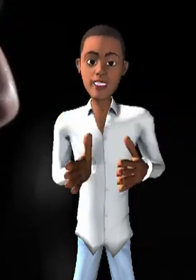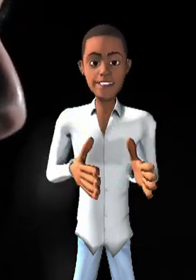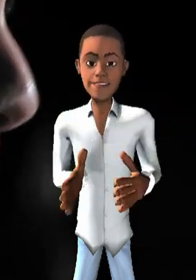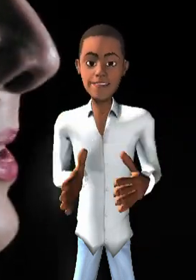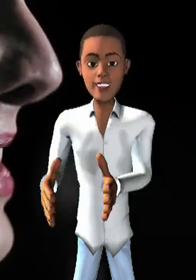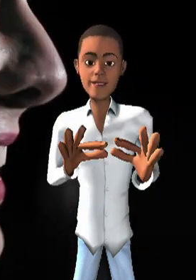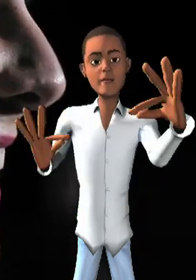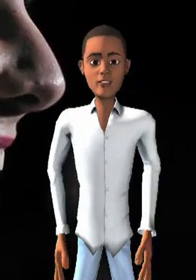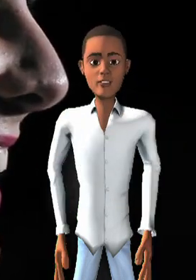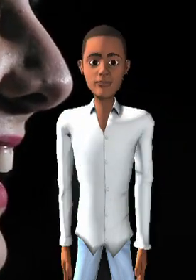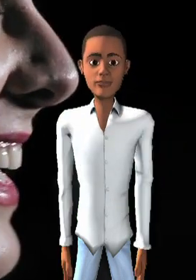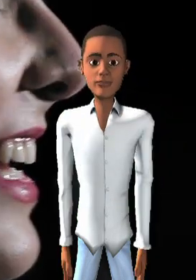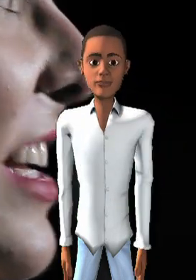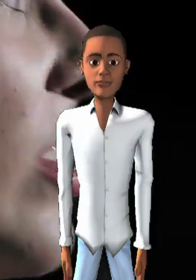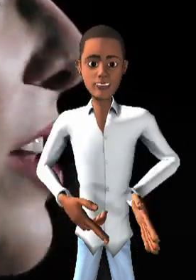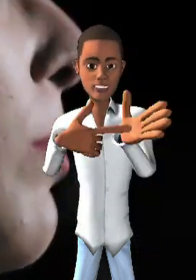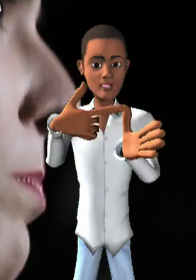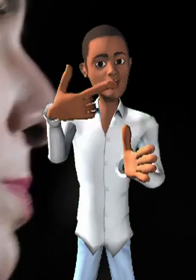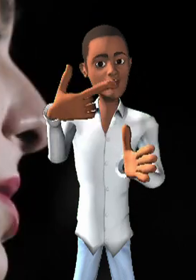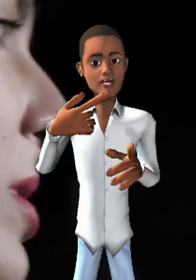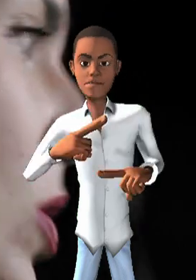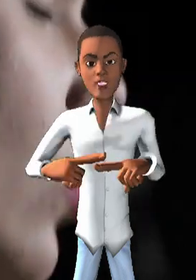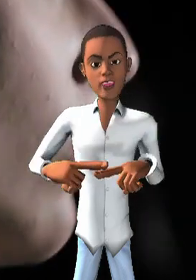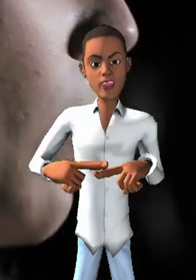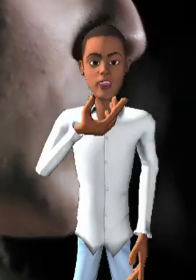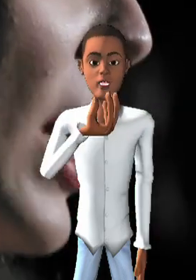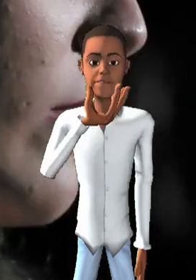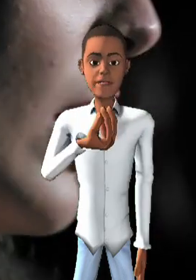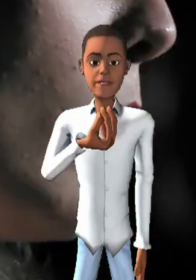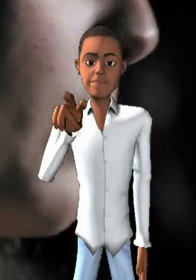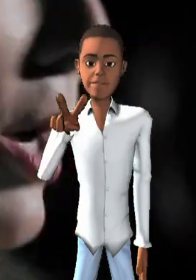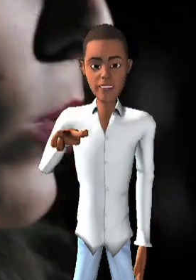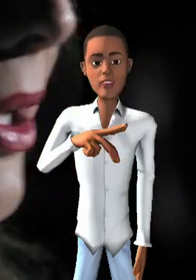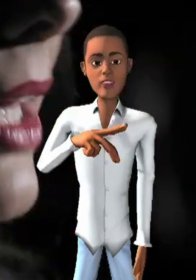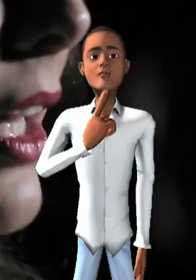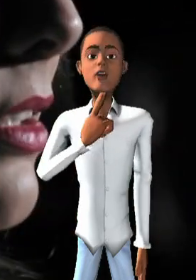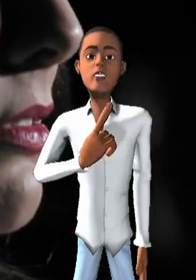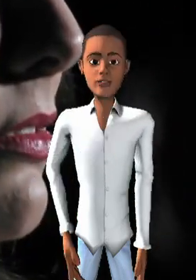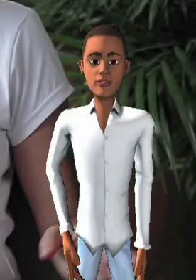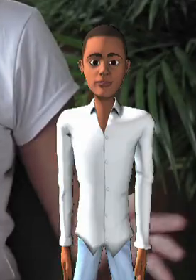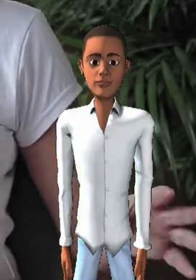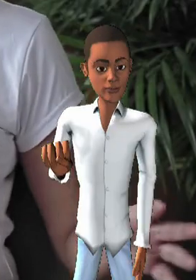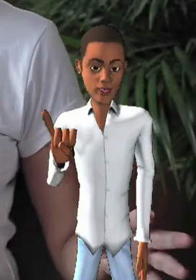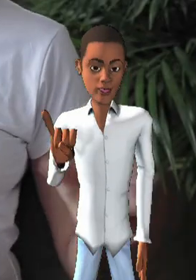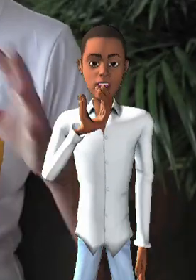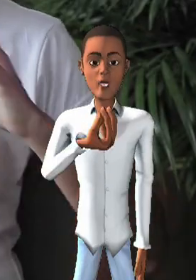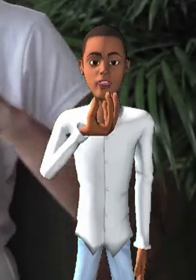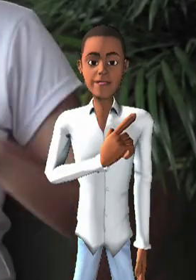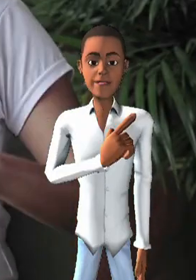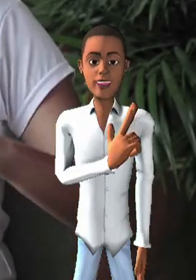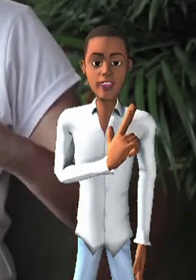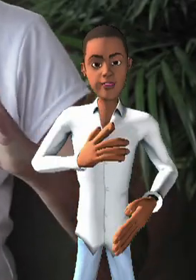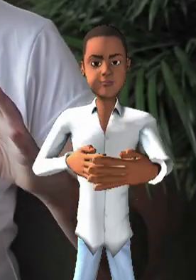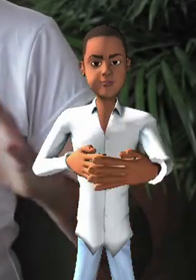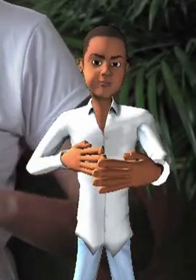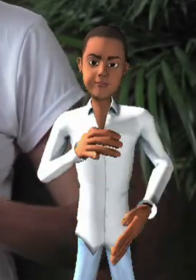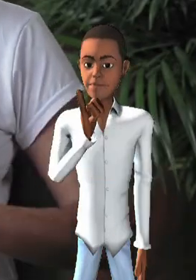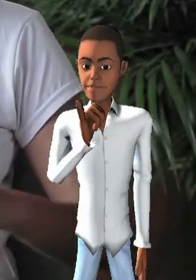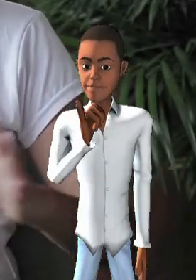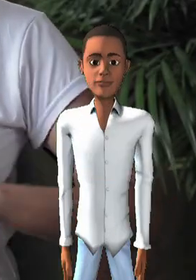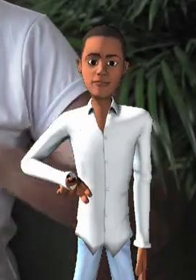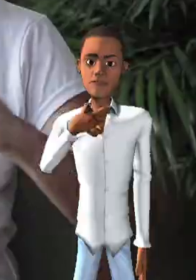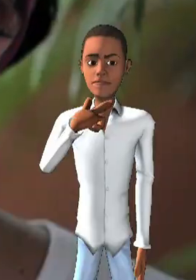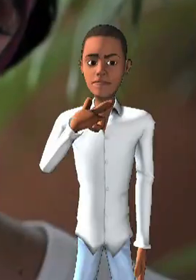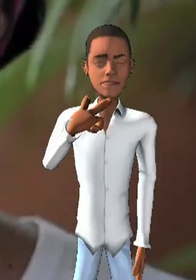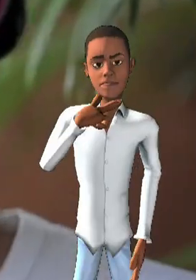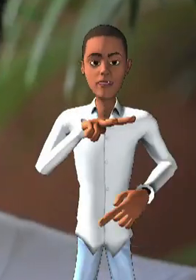caminhos rápidos e de que eu sou um objeto na rua, porque a rua não é minha. Se por um lado a limitação que se coloca para os homens,